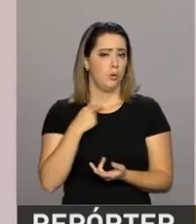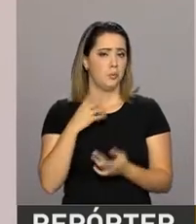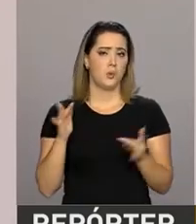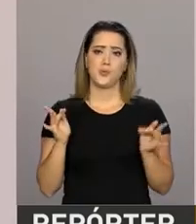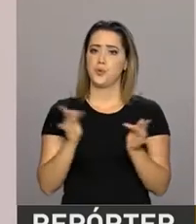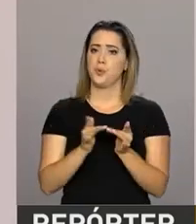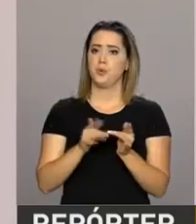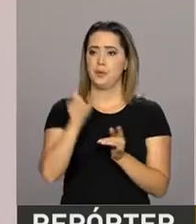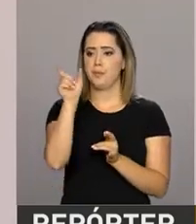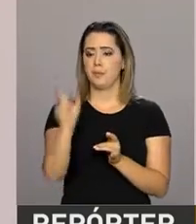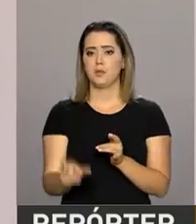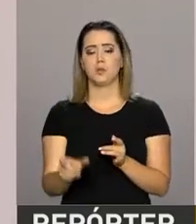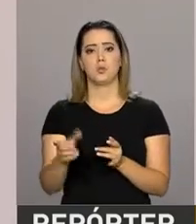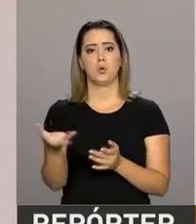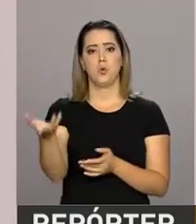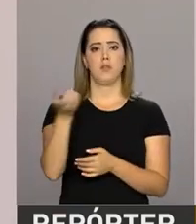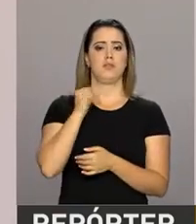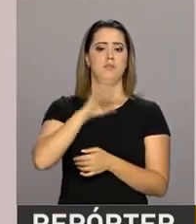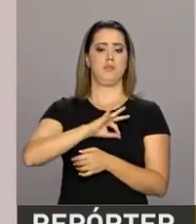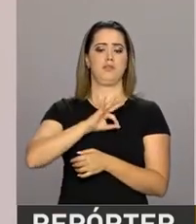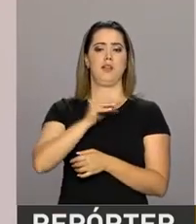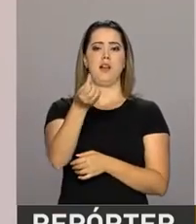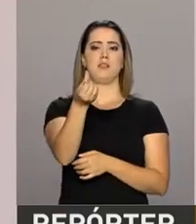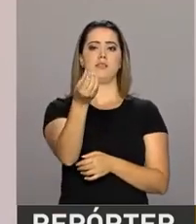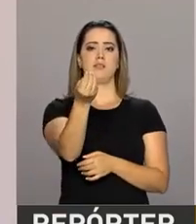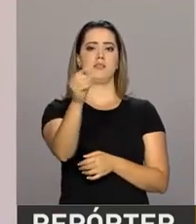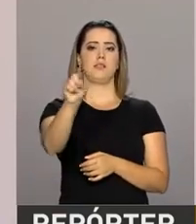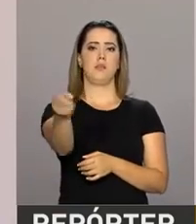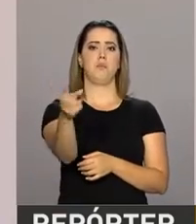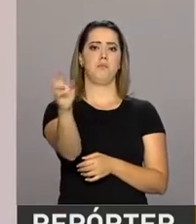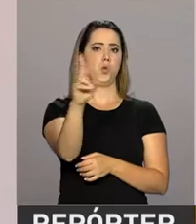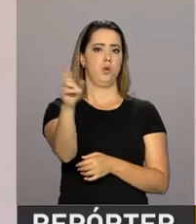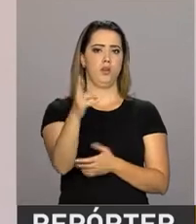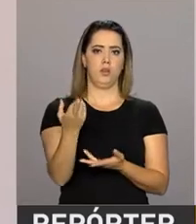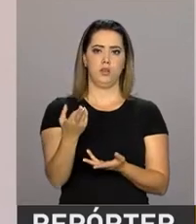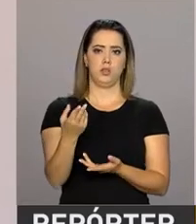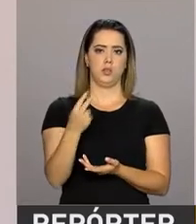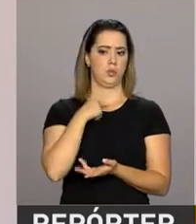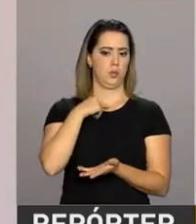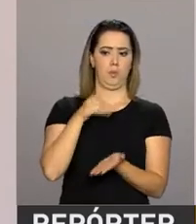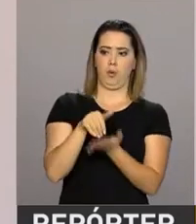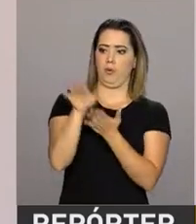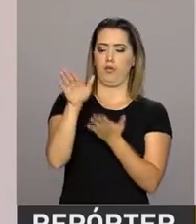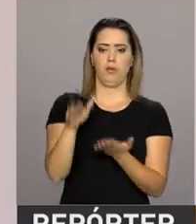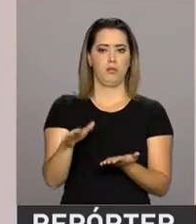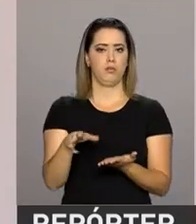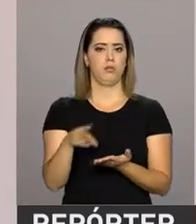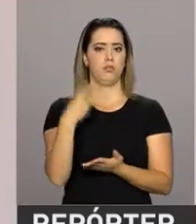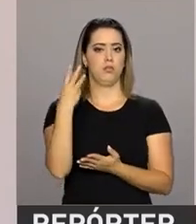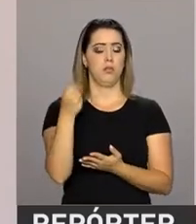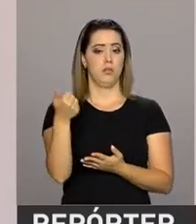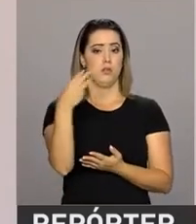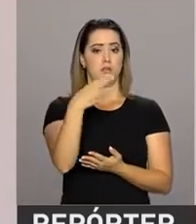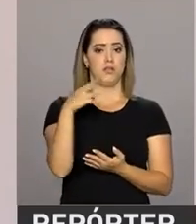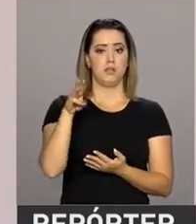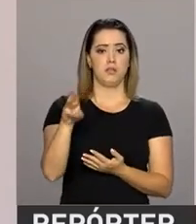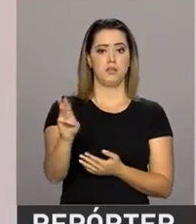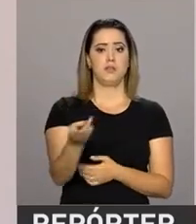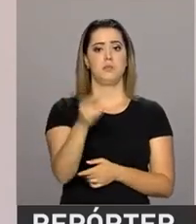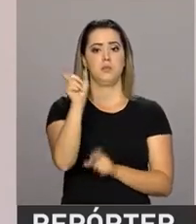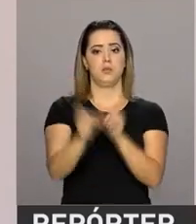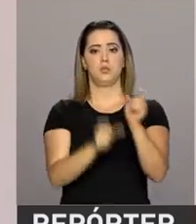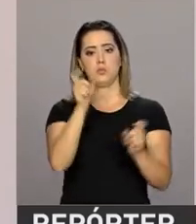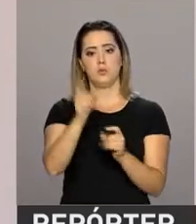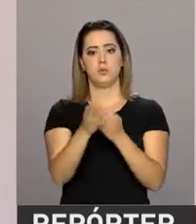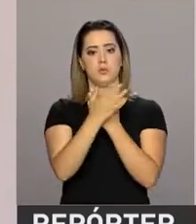serviço público ganhar 60 mil por mês uma pessoa que não pode ser mandado embora são três milhões e meio de desempregados